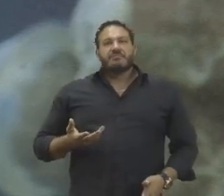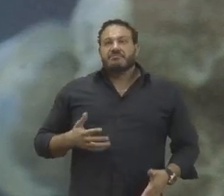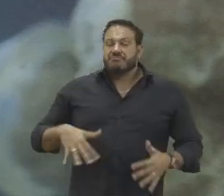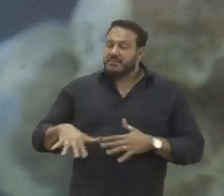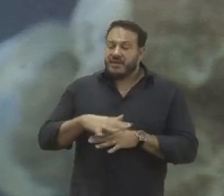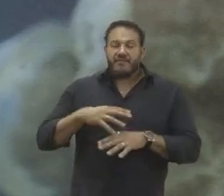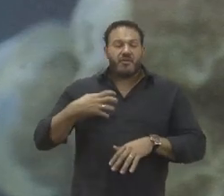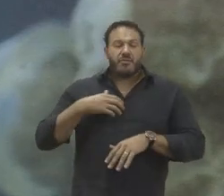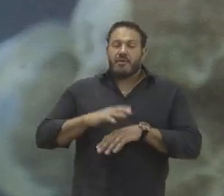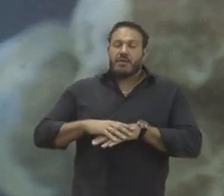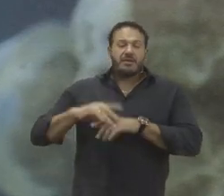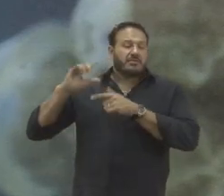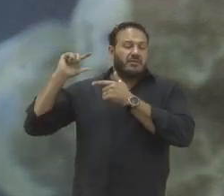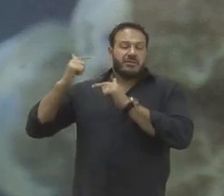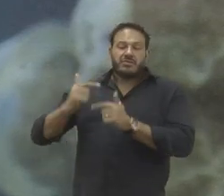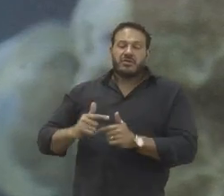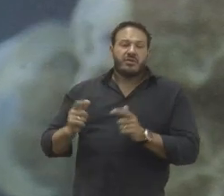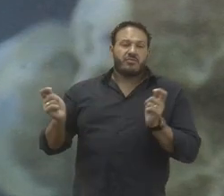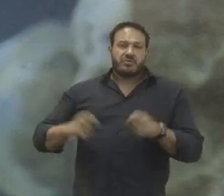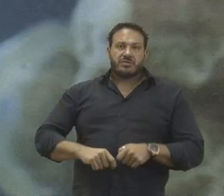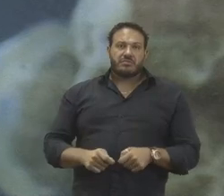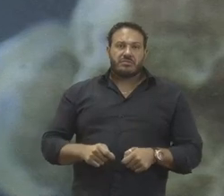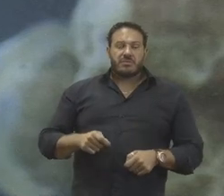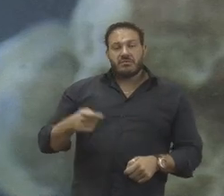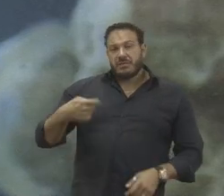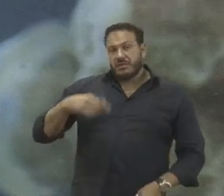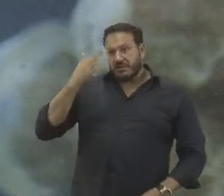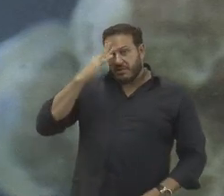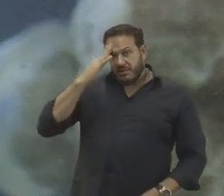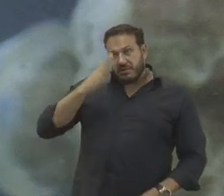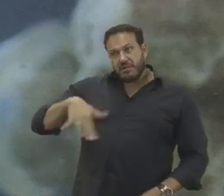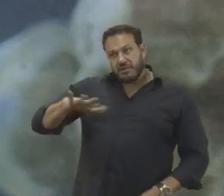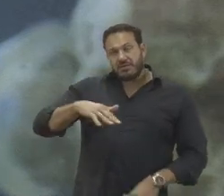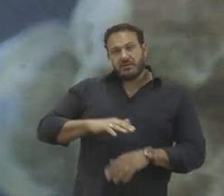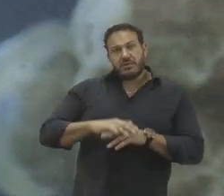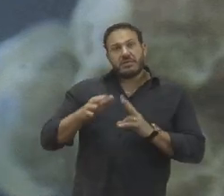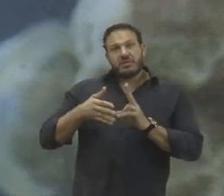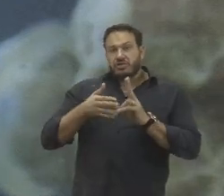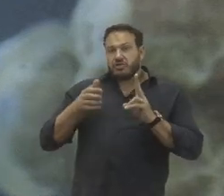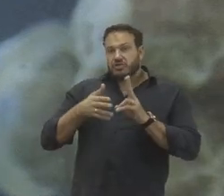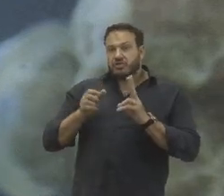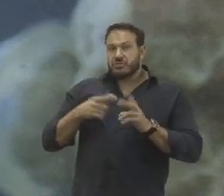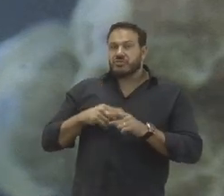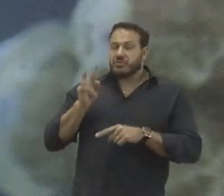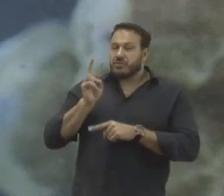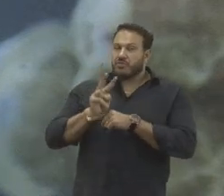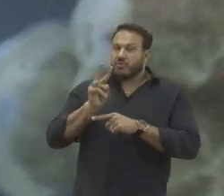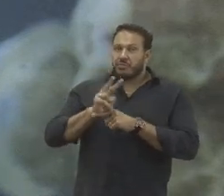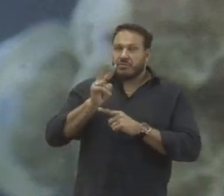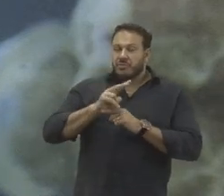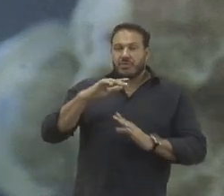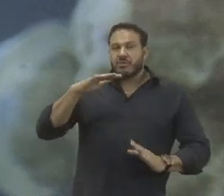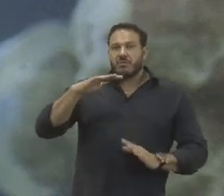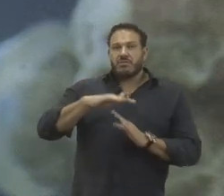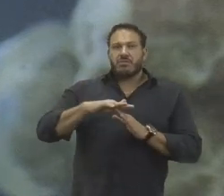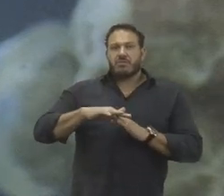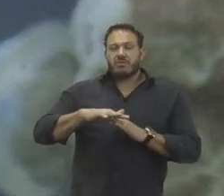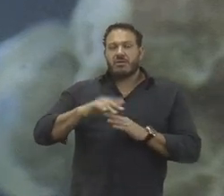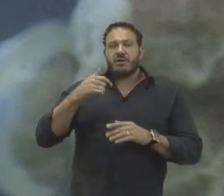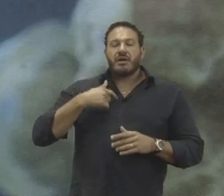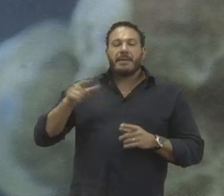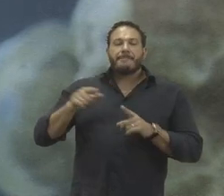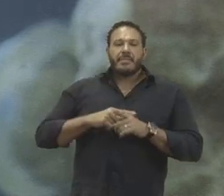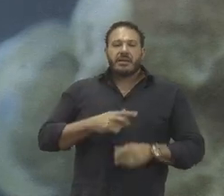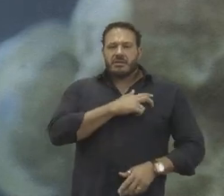maneira mais tradicional possível tem que entender que eles são indígenas hoje protegidos em última instância pela Dinamarca a